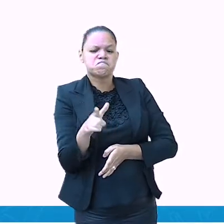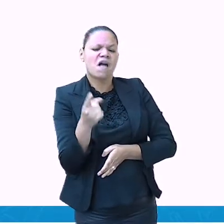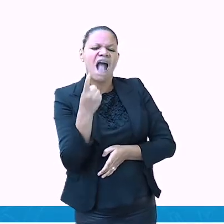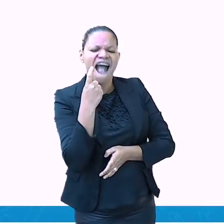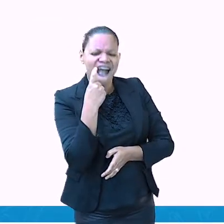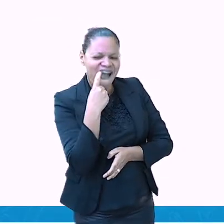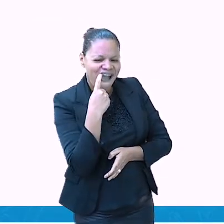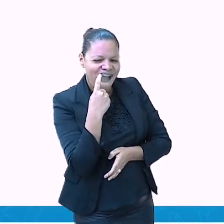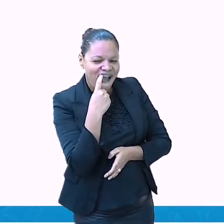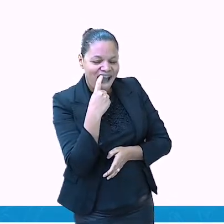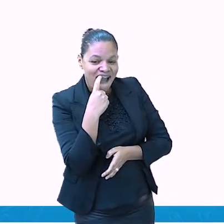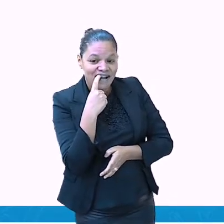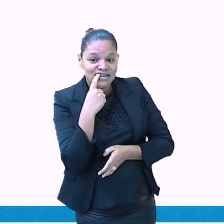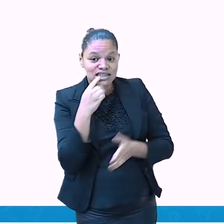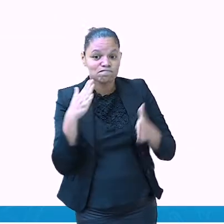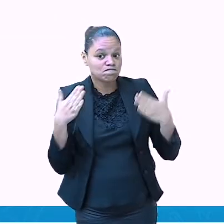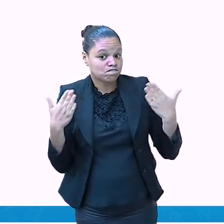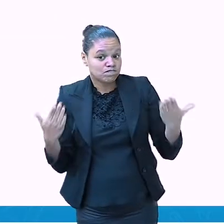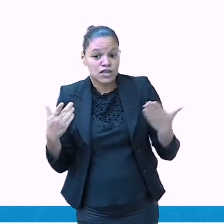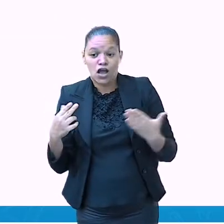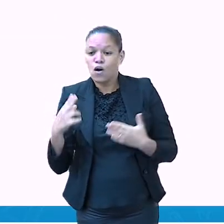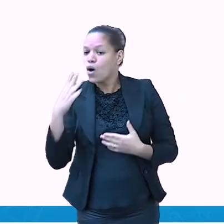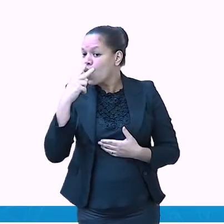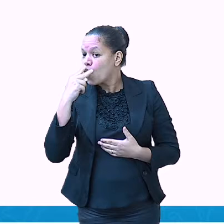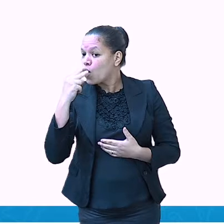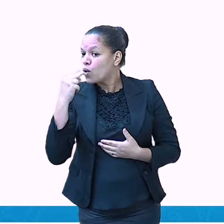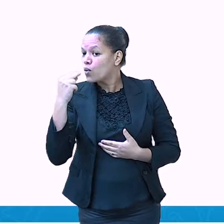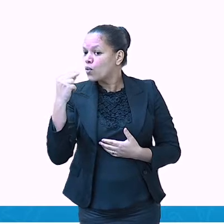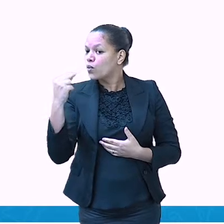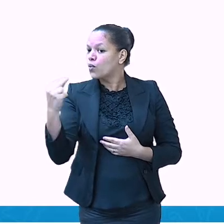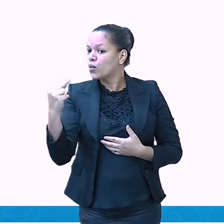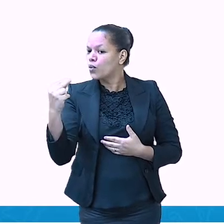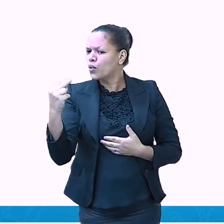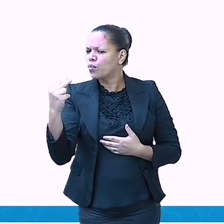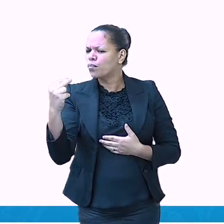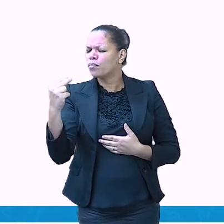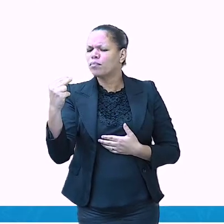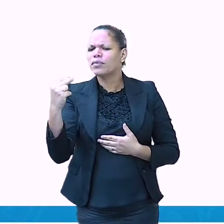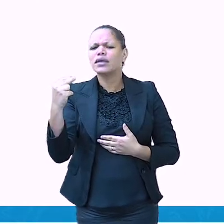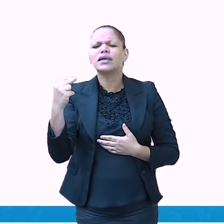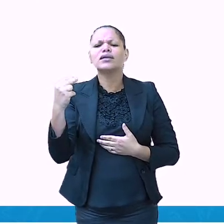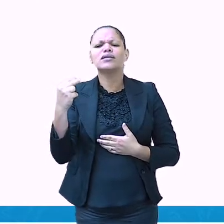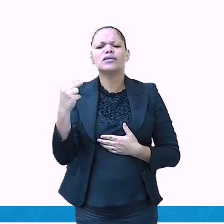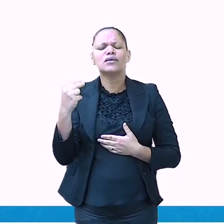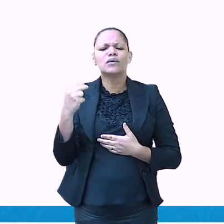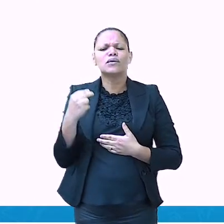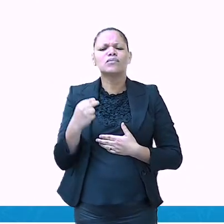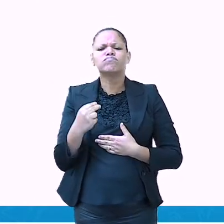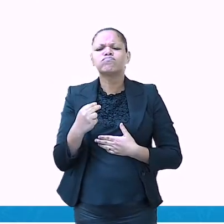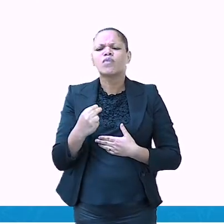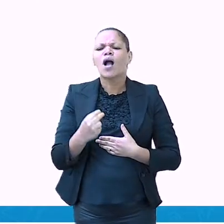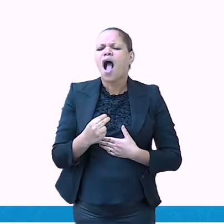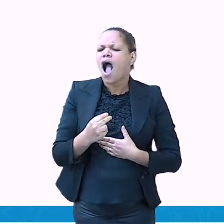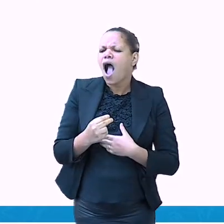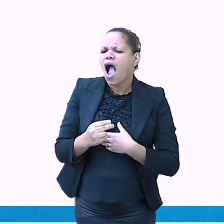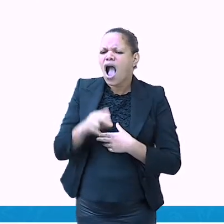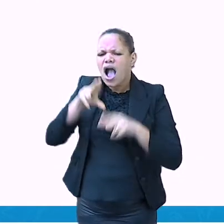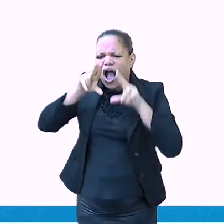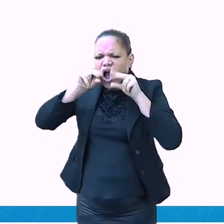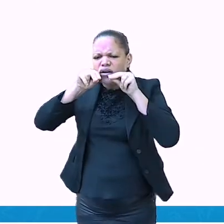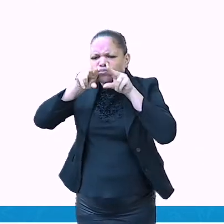o bico deles é que leva cada formato de bico a uma